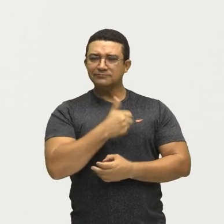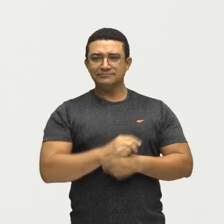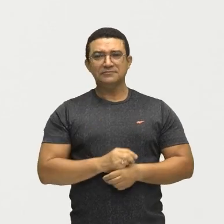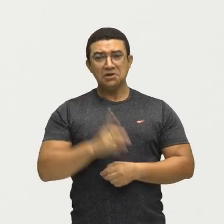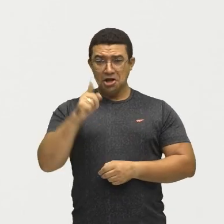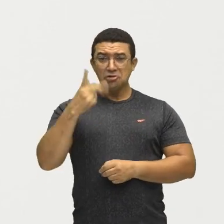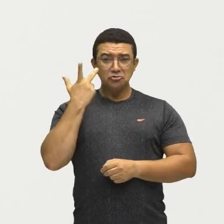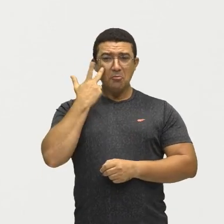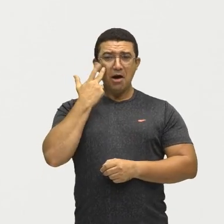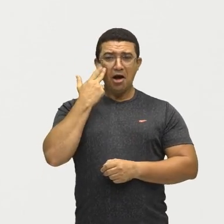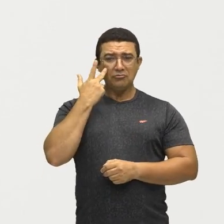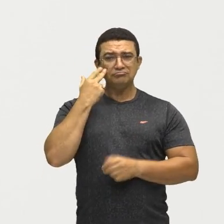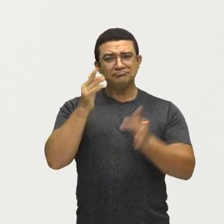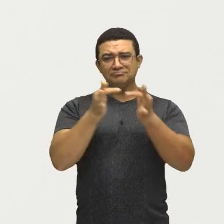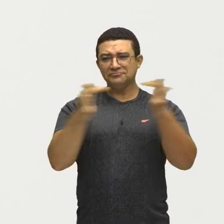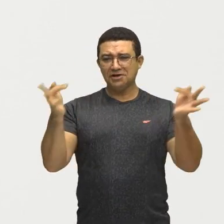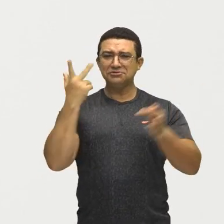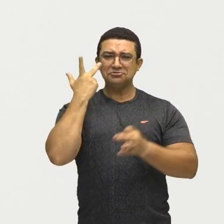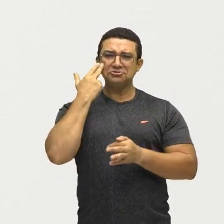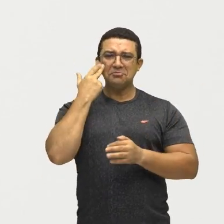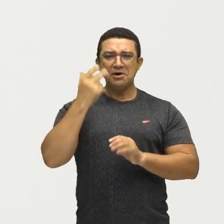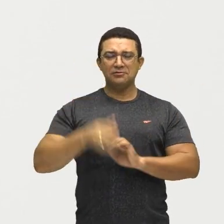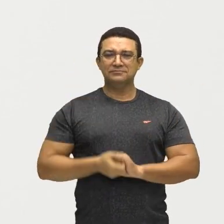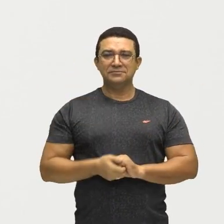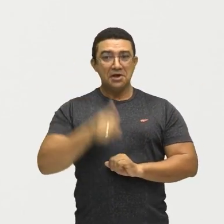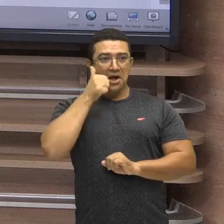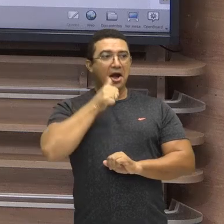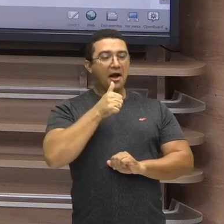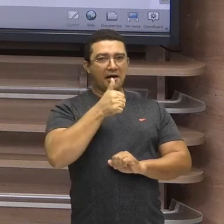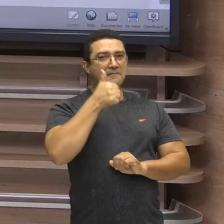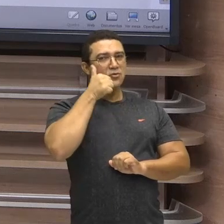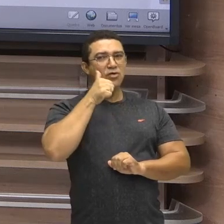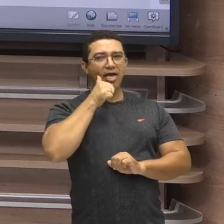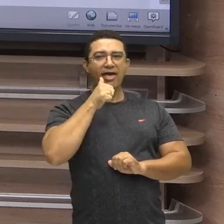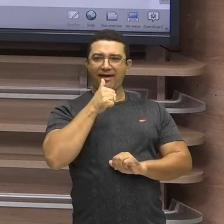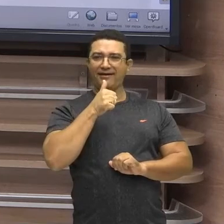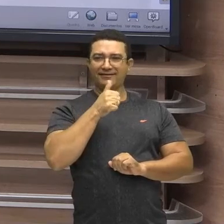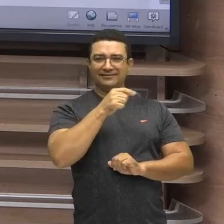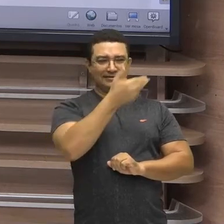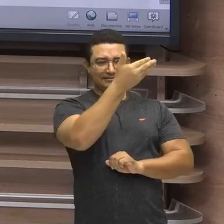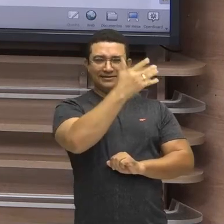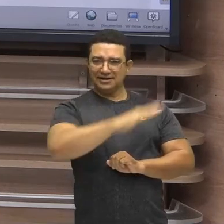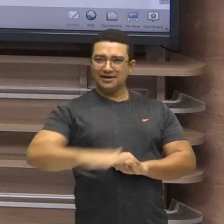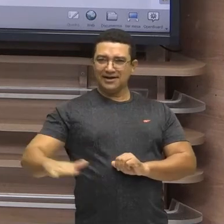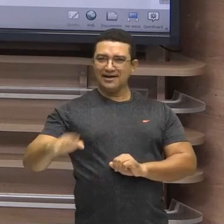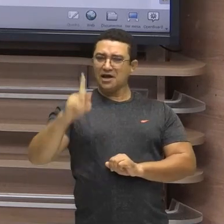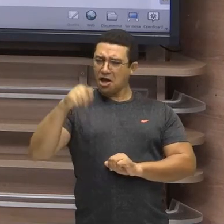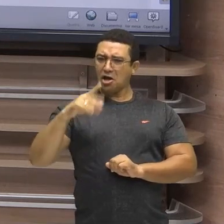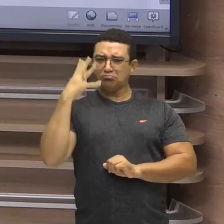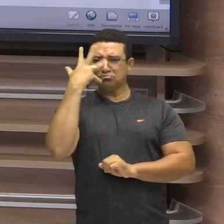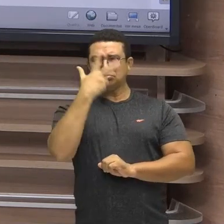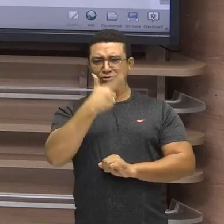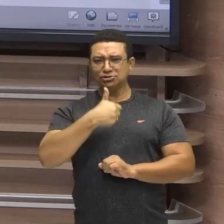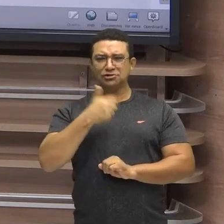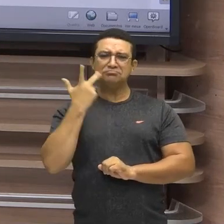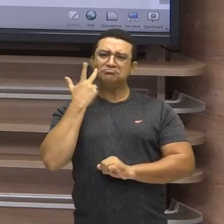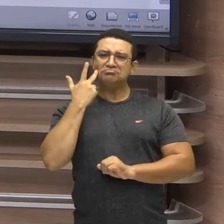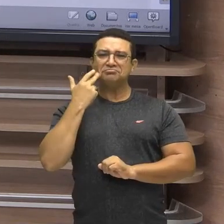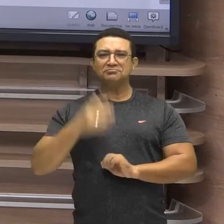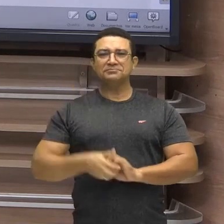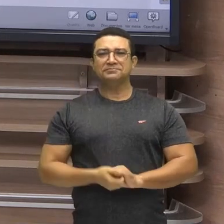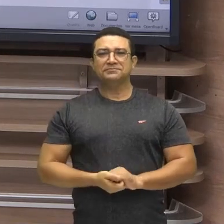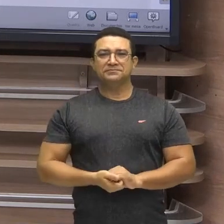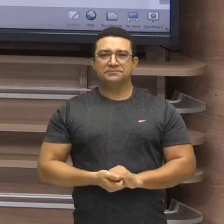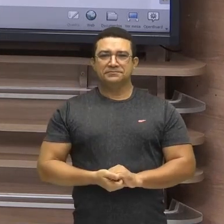e natural, né? Quando tem uma moça bonita, a gente pode falar isso sem nenhum exagero, né? Com